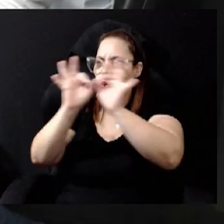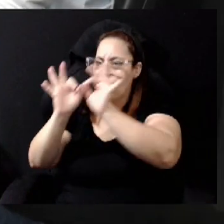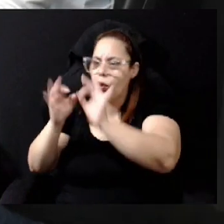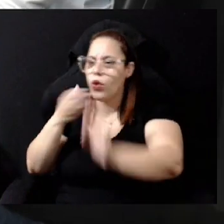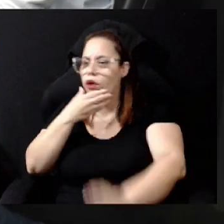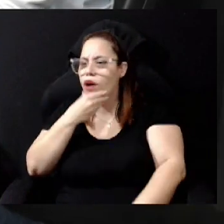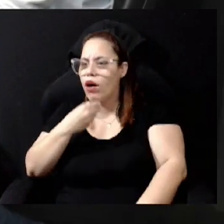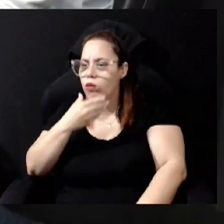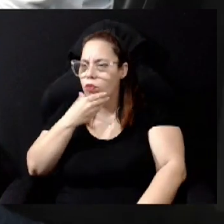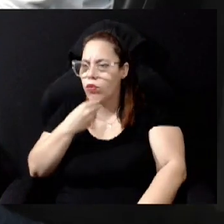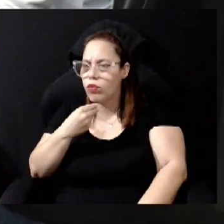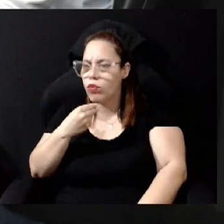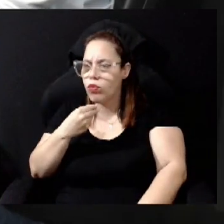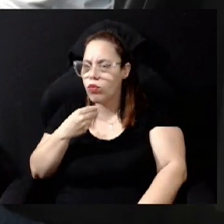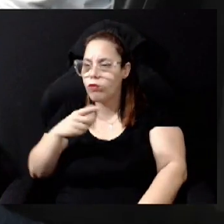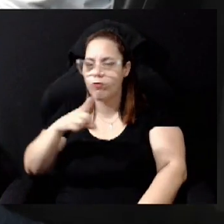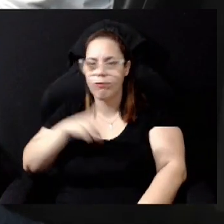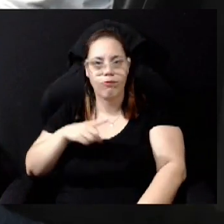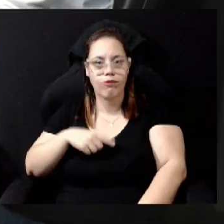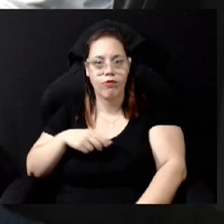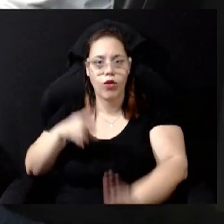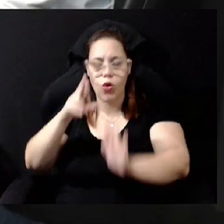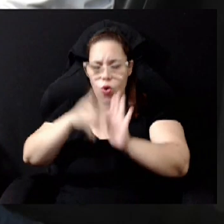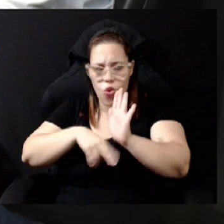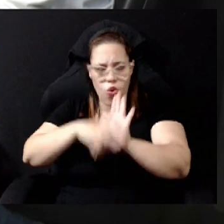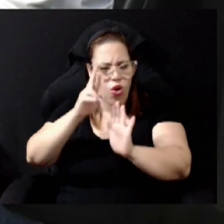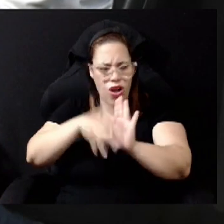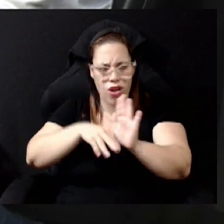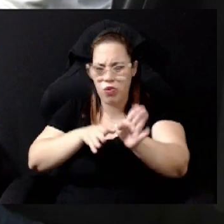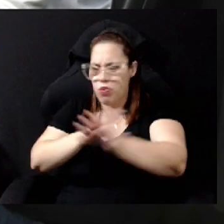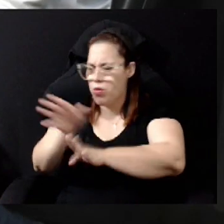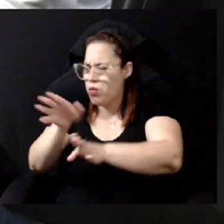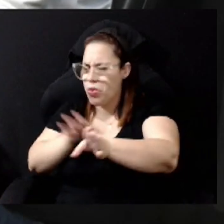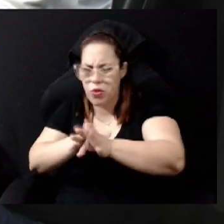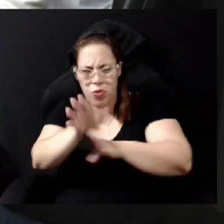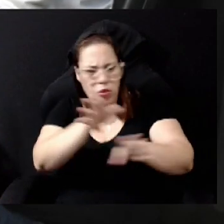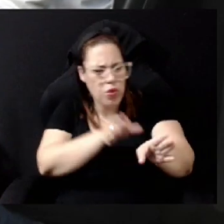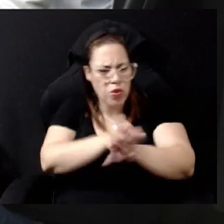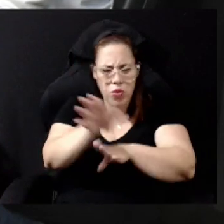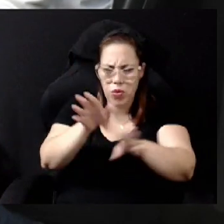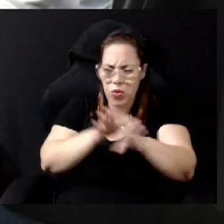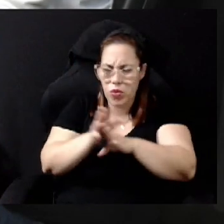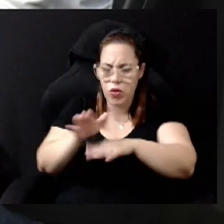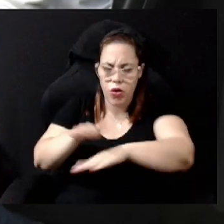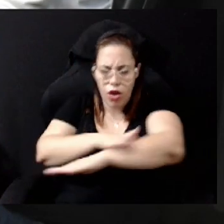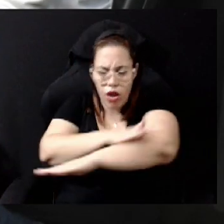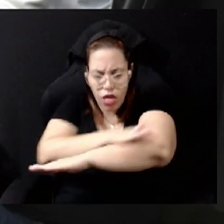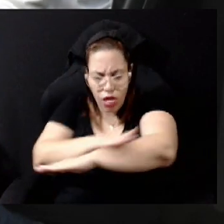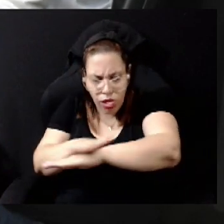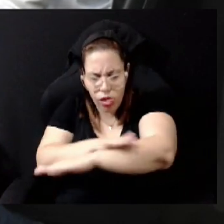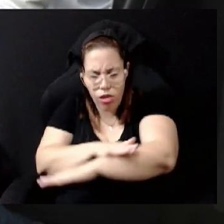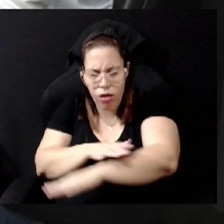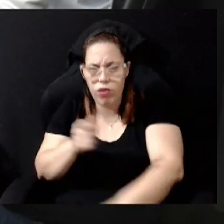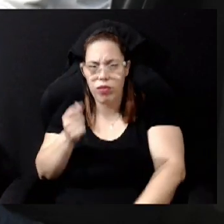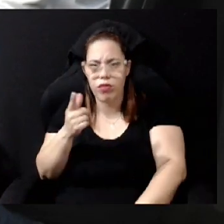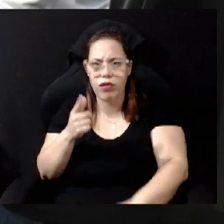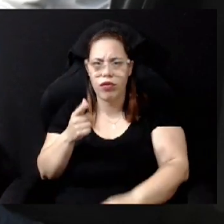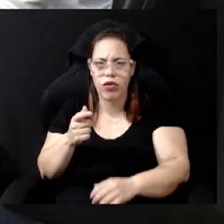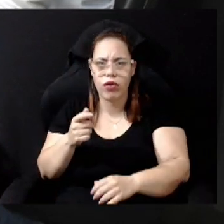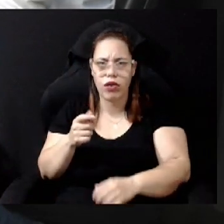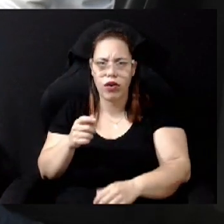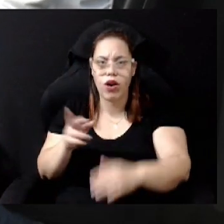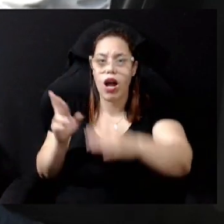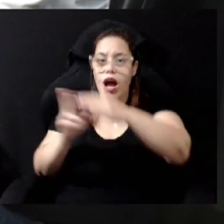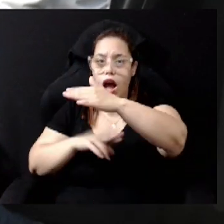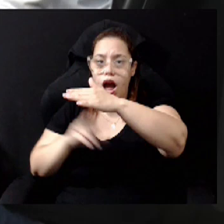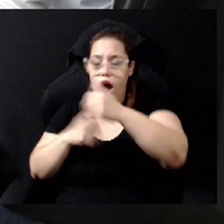tinha muito requerimento, muita indicação de asfaltar, pelo menos a Rua do Ônibus no início.